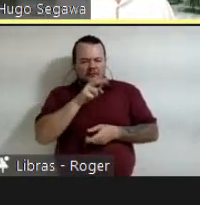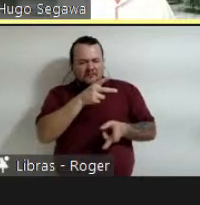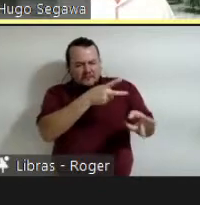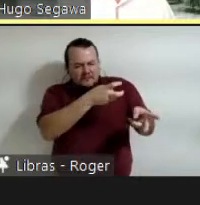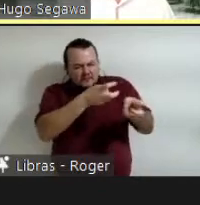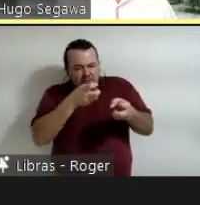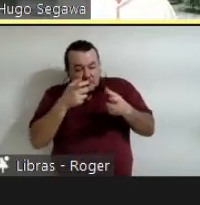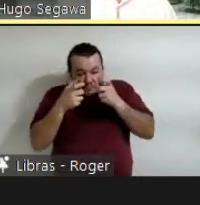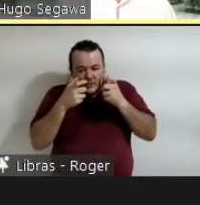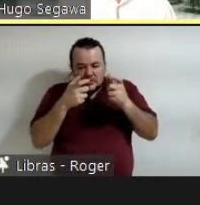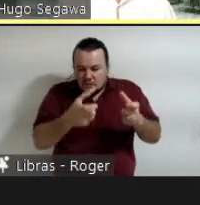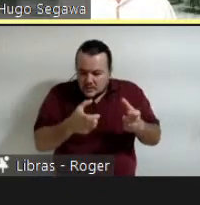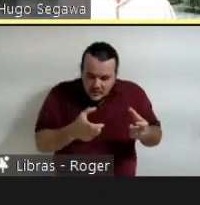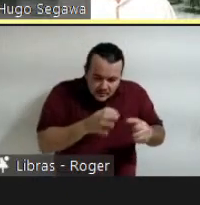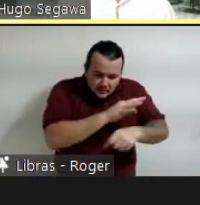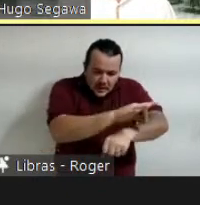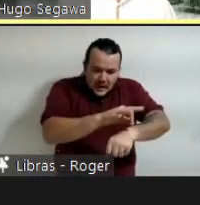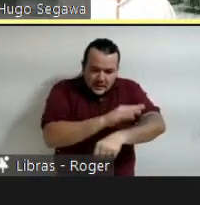brasileira.